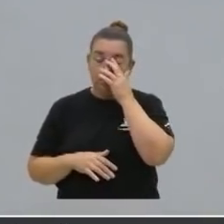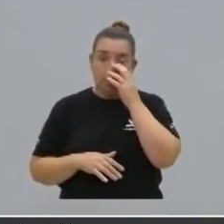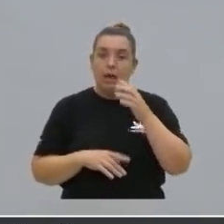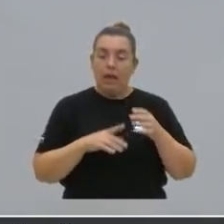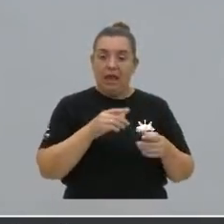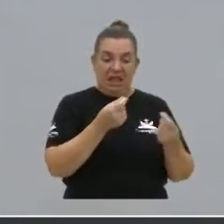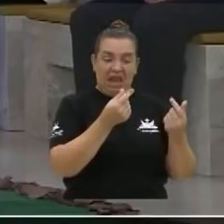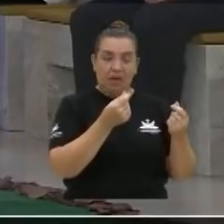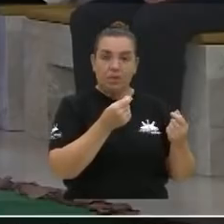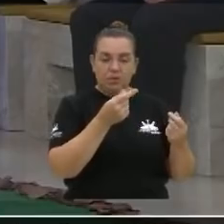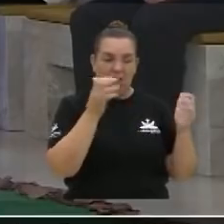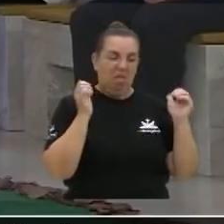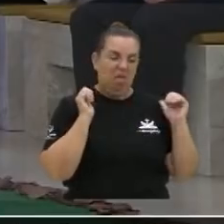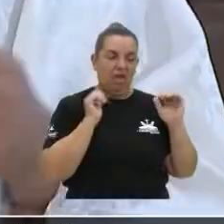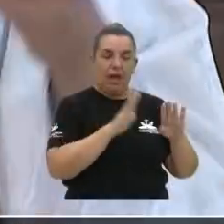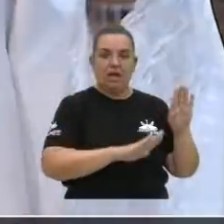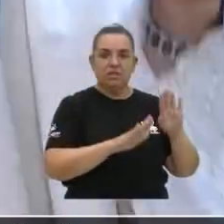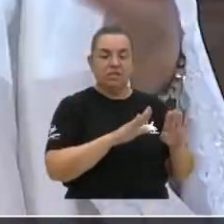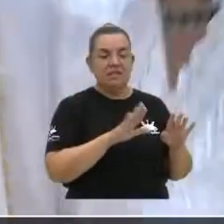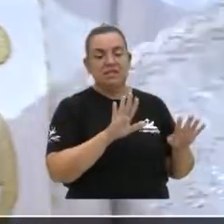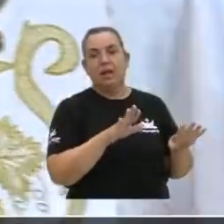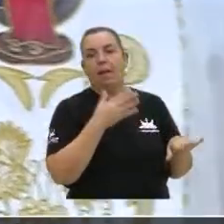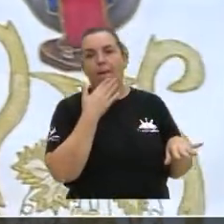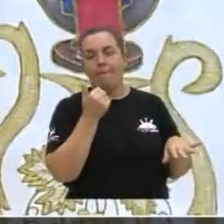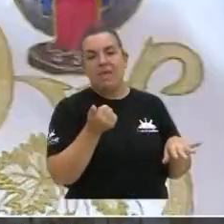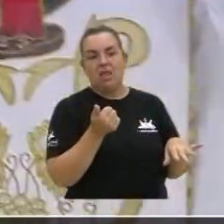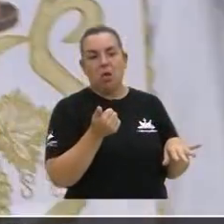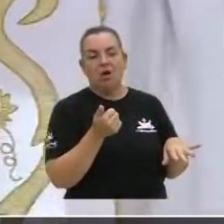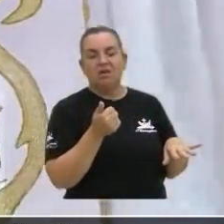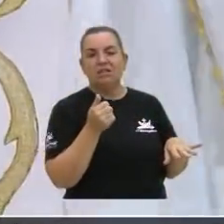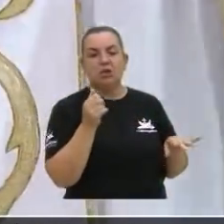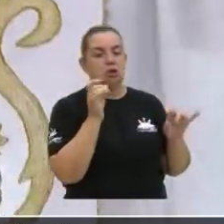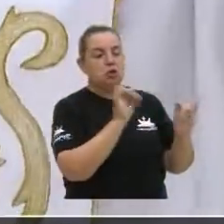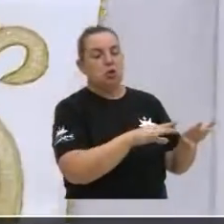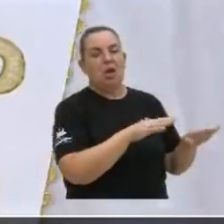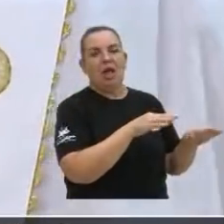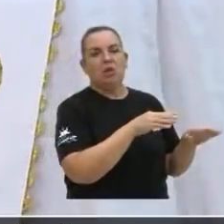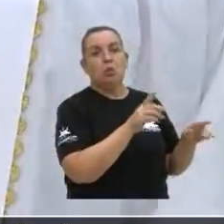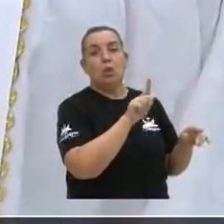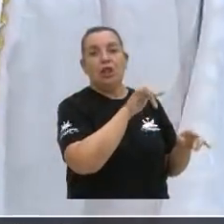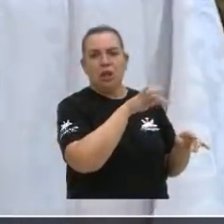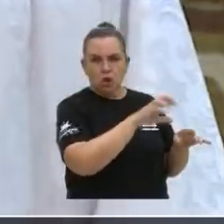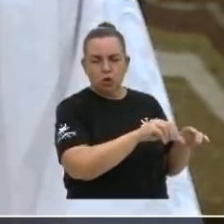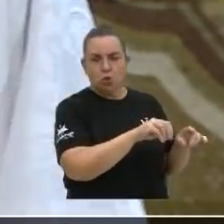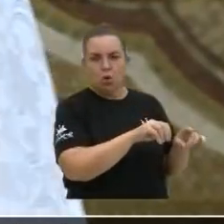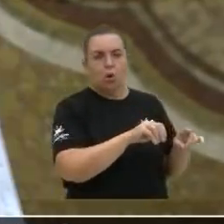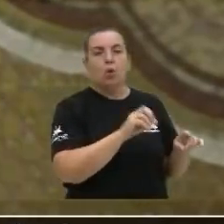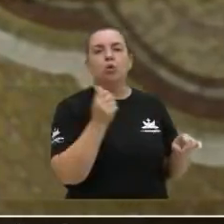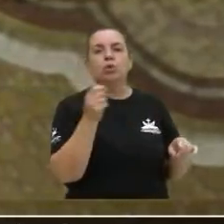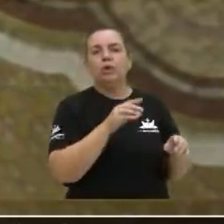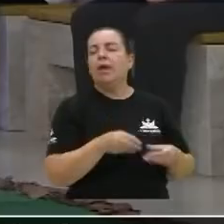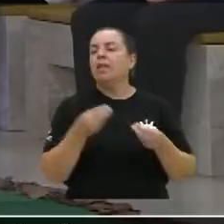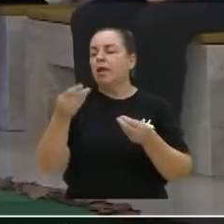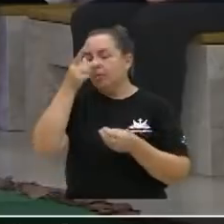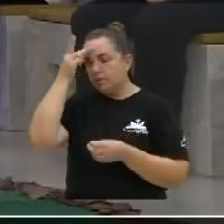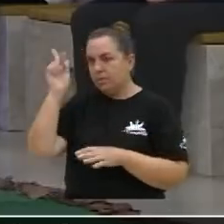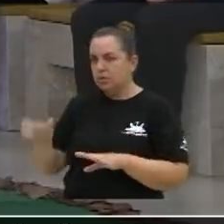prefere, você vai dizer assim, ah, mas fulano dá porque tem, quantos tem e não dá nada?